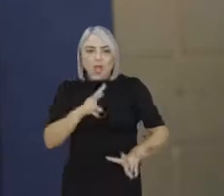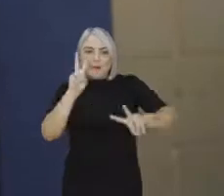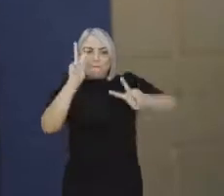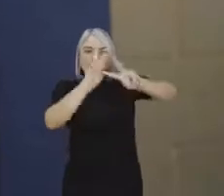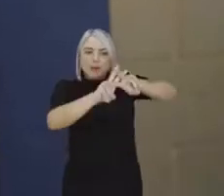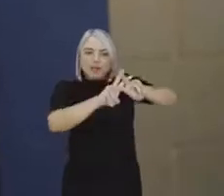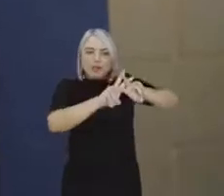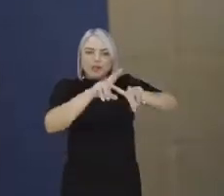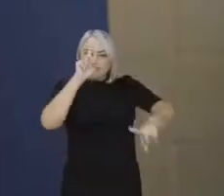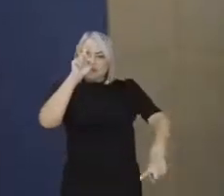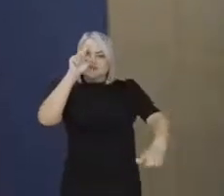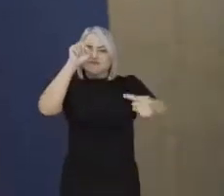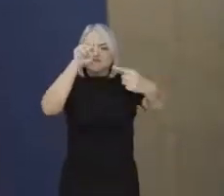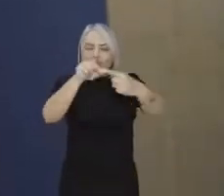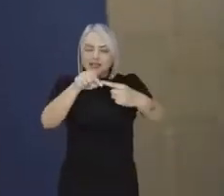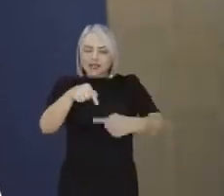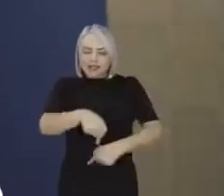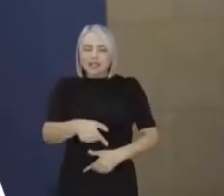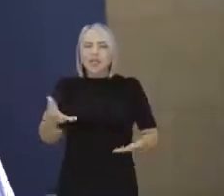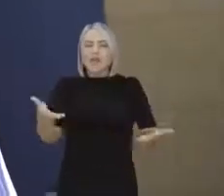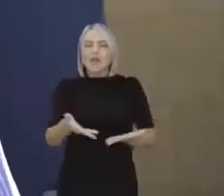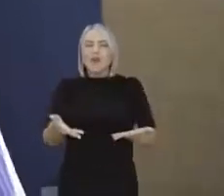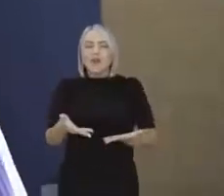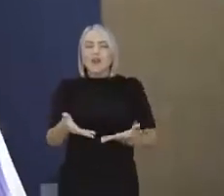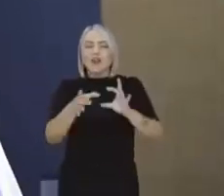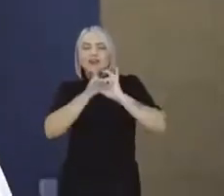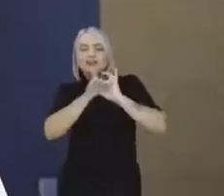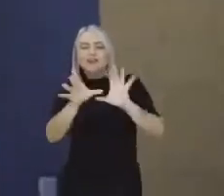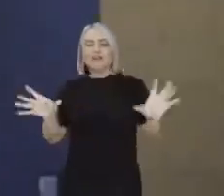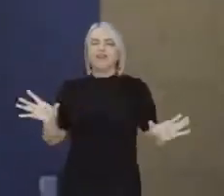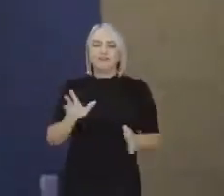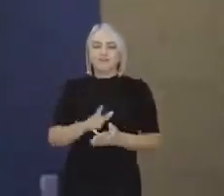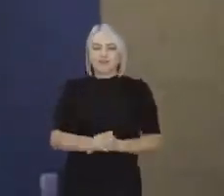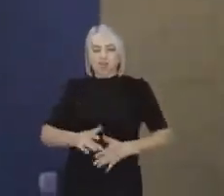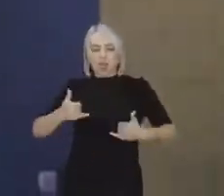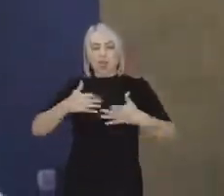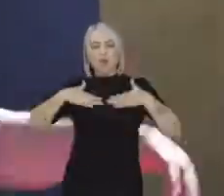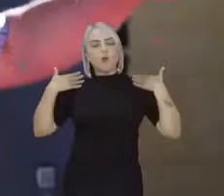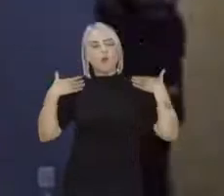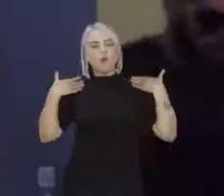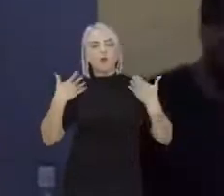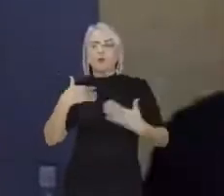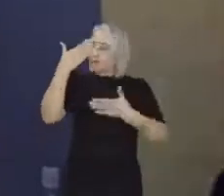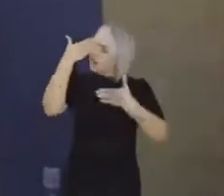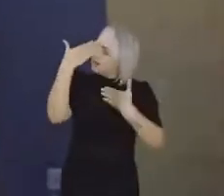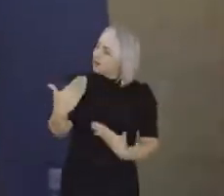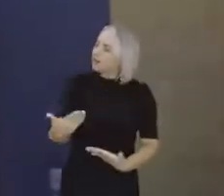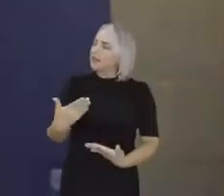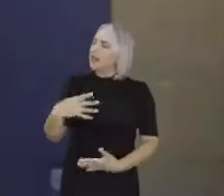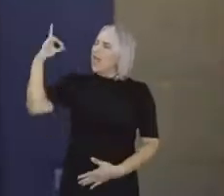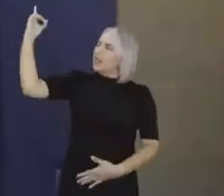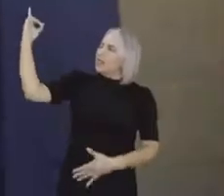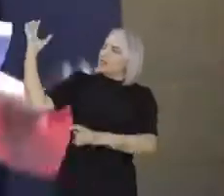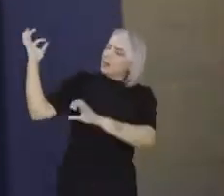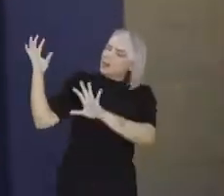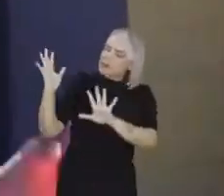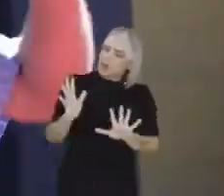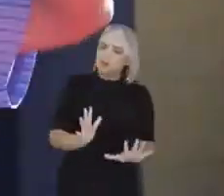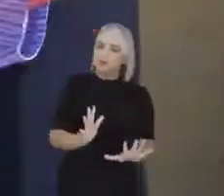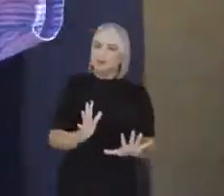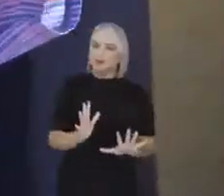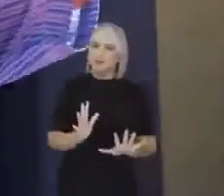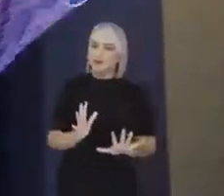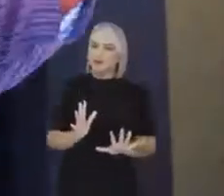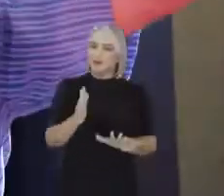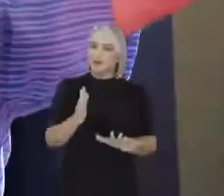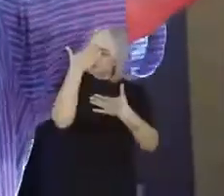ela está aqui no meio de nós. Isso é um orgulho. Obrigado. Que Deus abençoe, viu? Valeu!